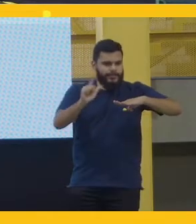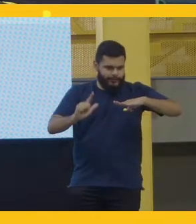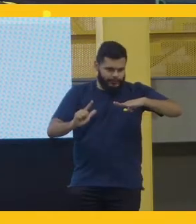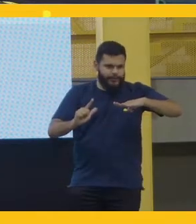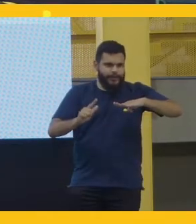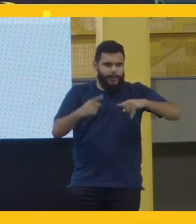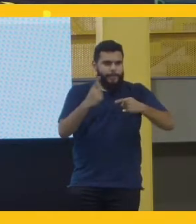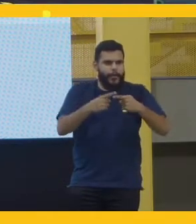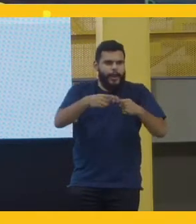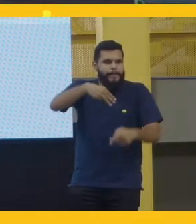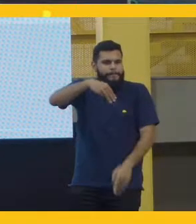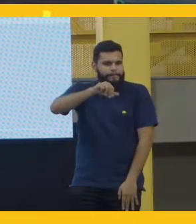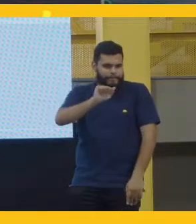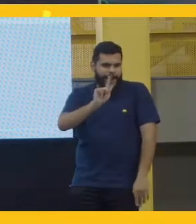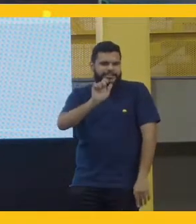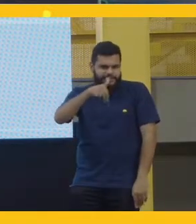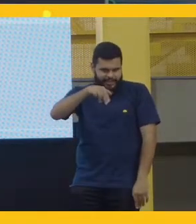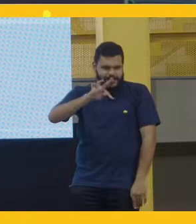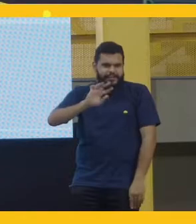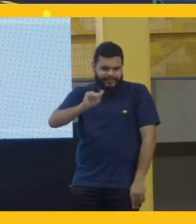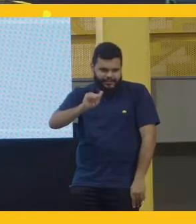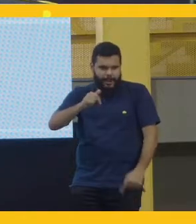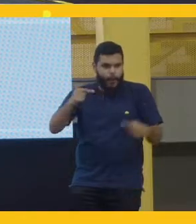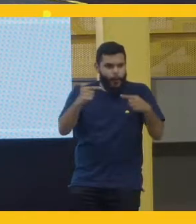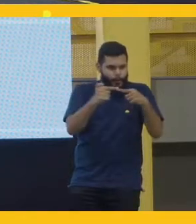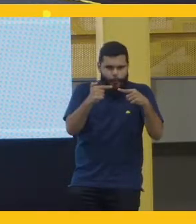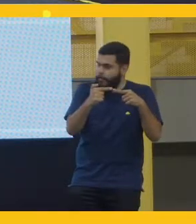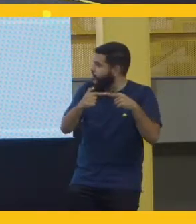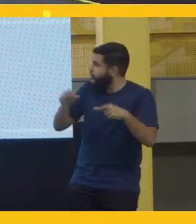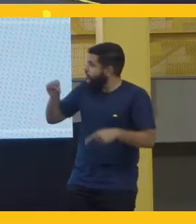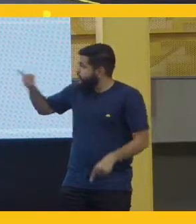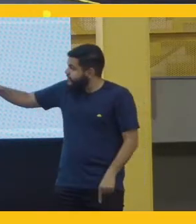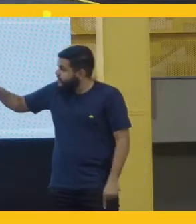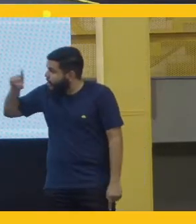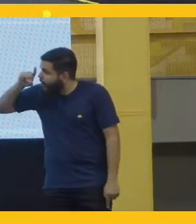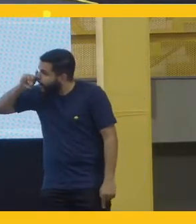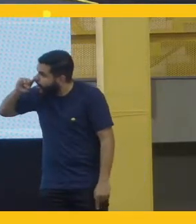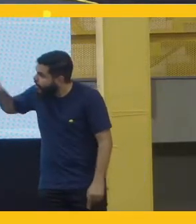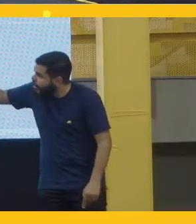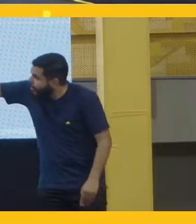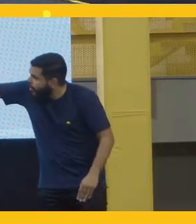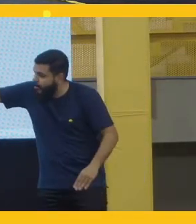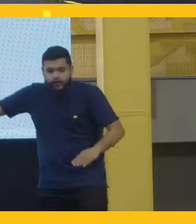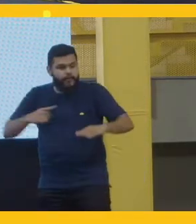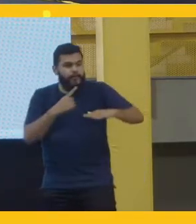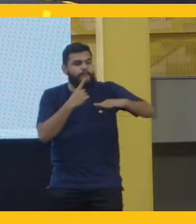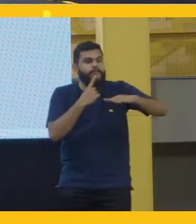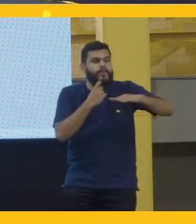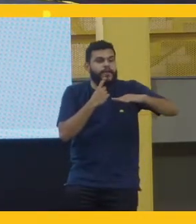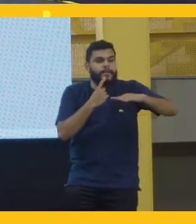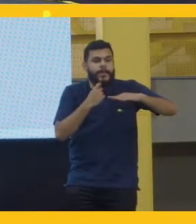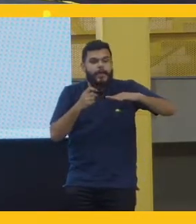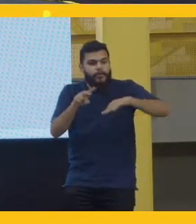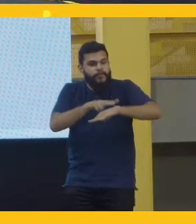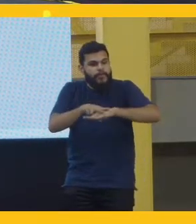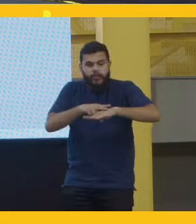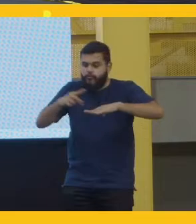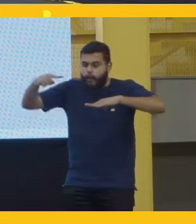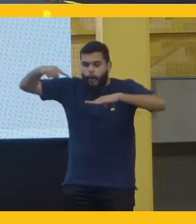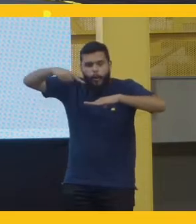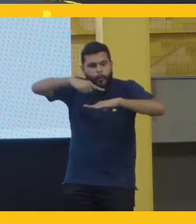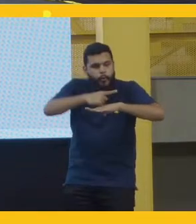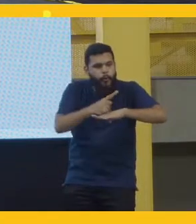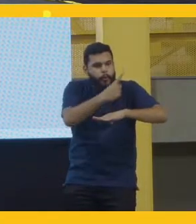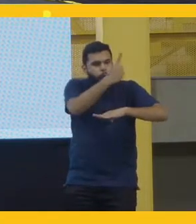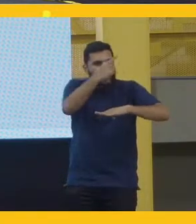magenta. E se você tiver uma tinta amarela, ela reflete o vermelho e o verde e absorve o